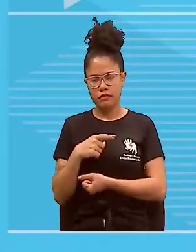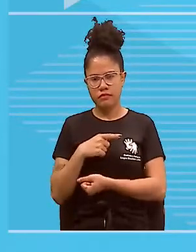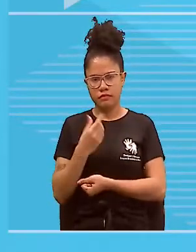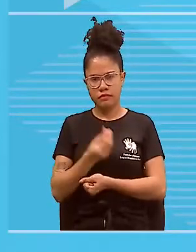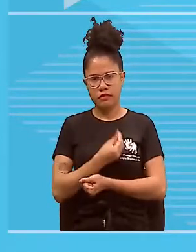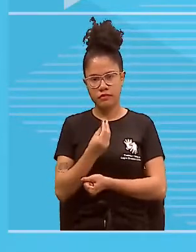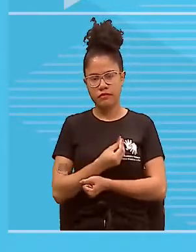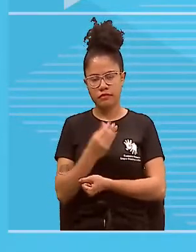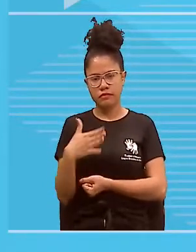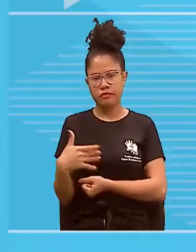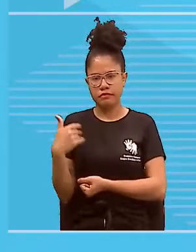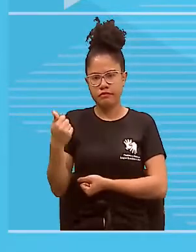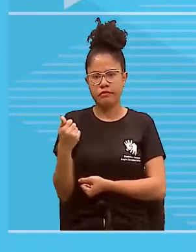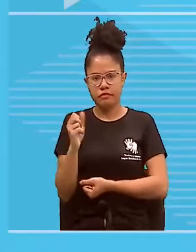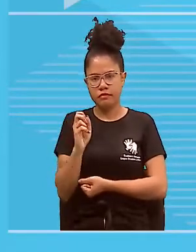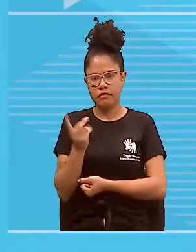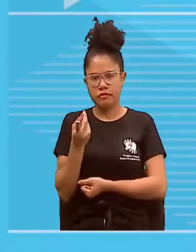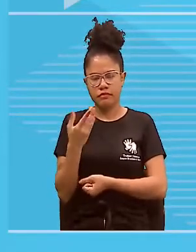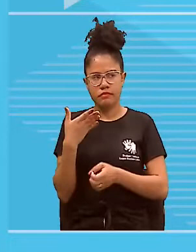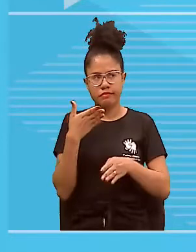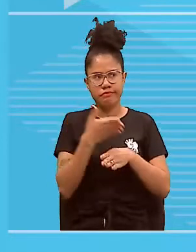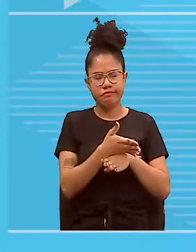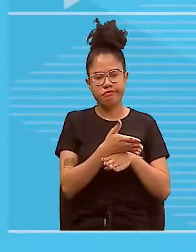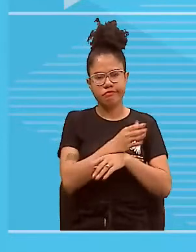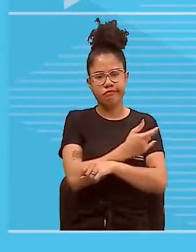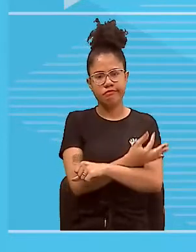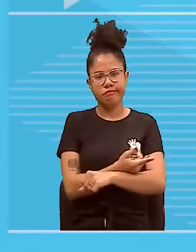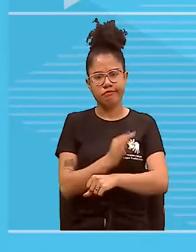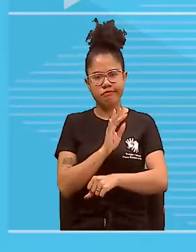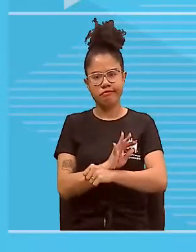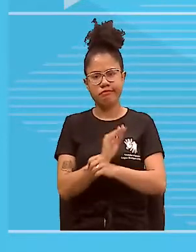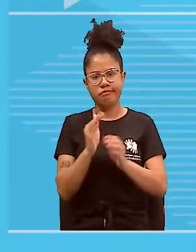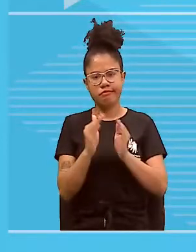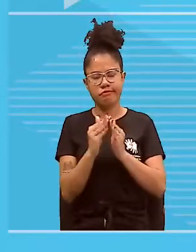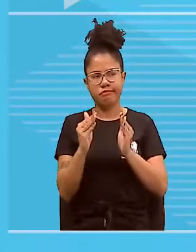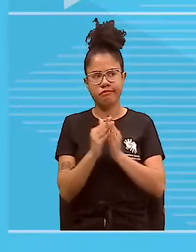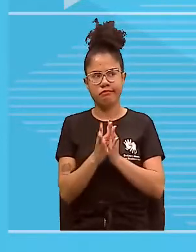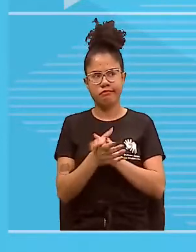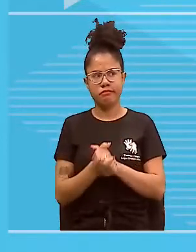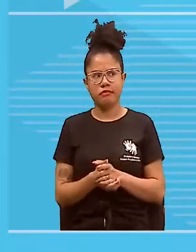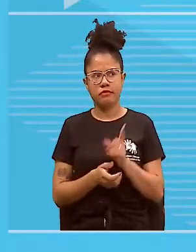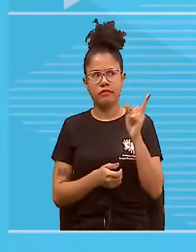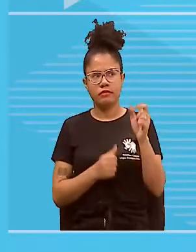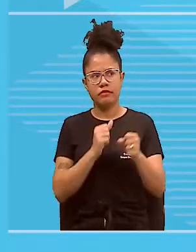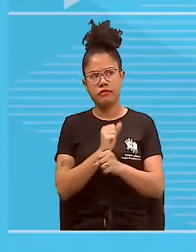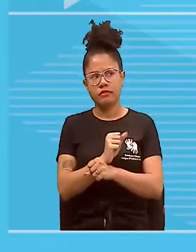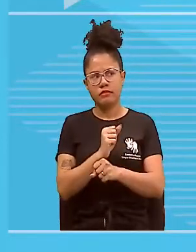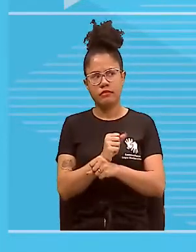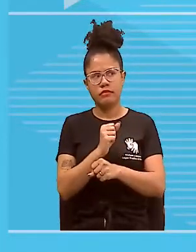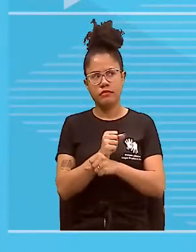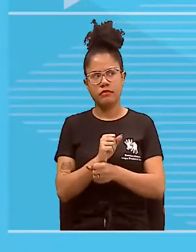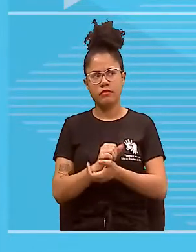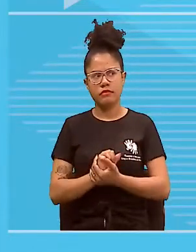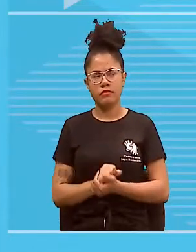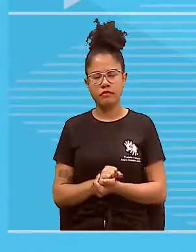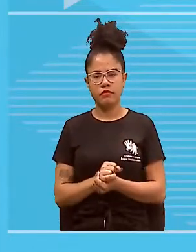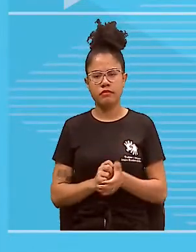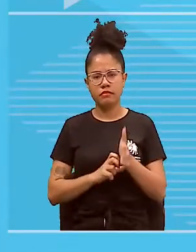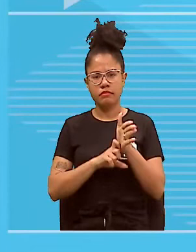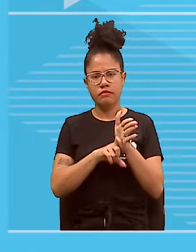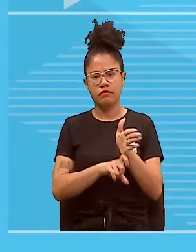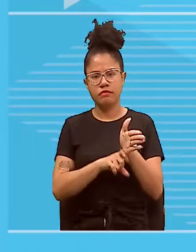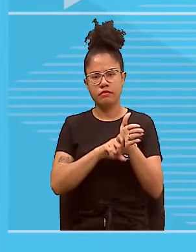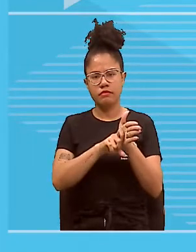então em tentar sorte na cidade grande aí provavelmente está à espera vamos dizer assim do trem